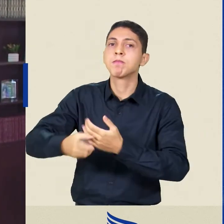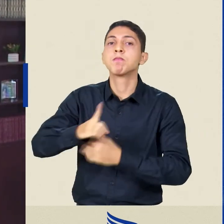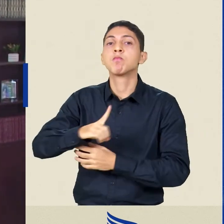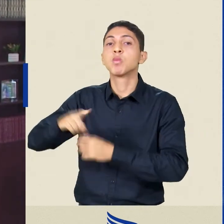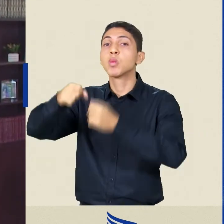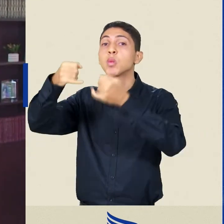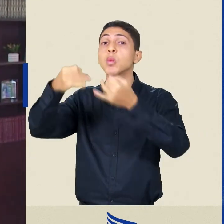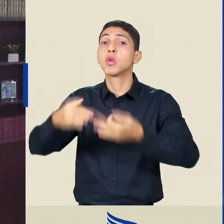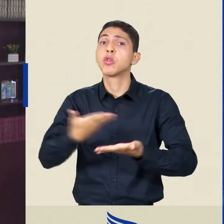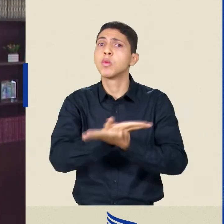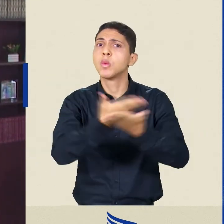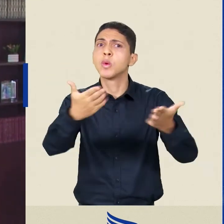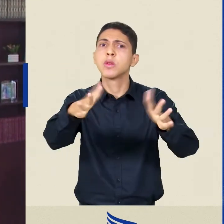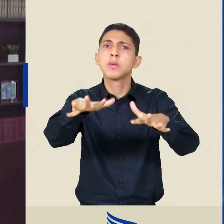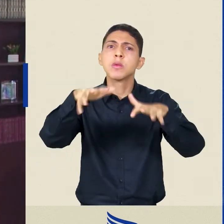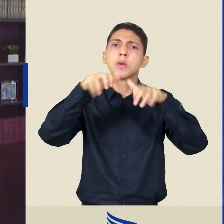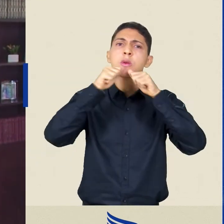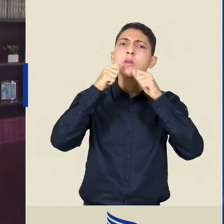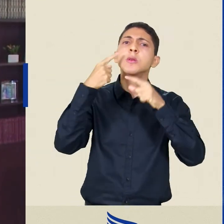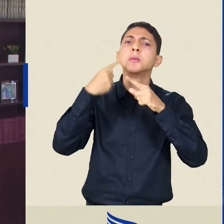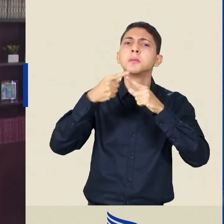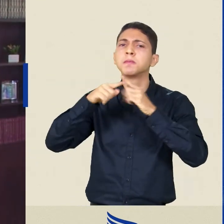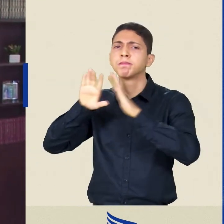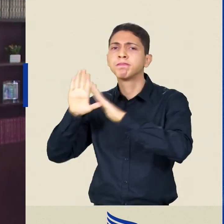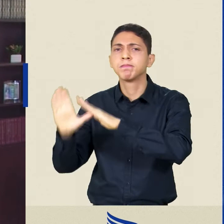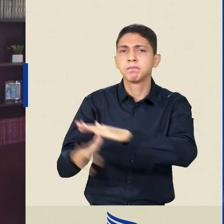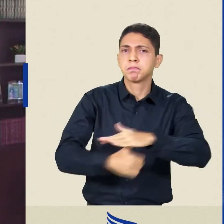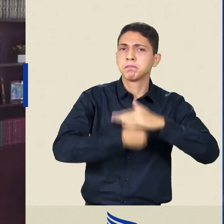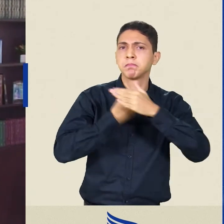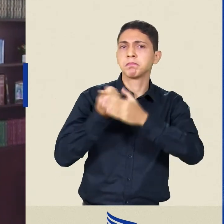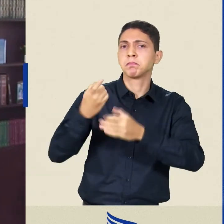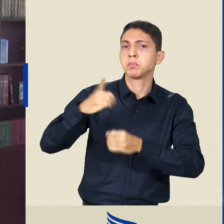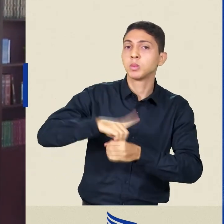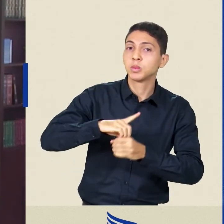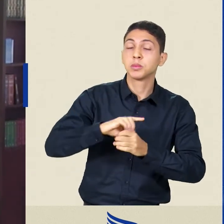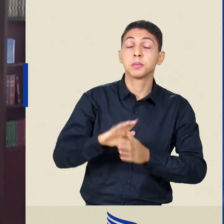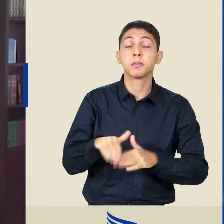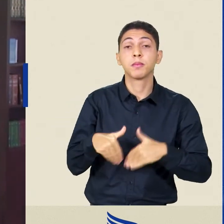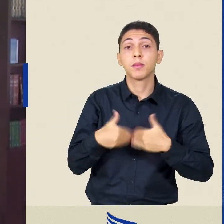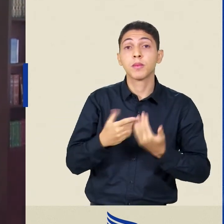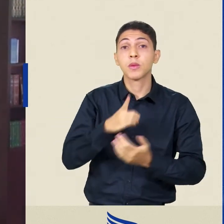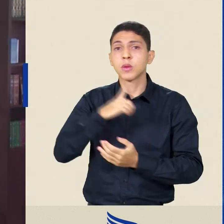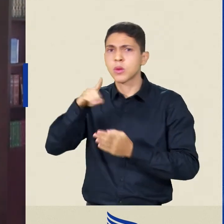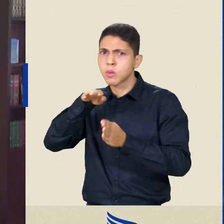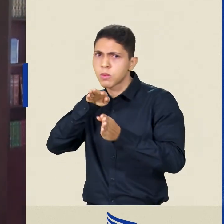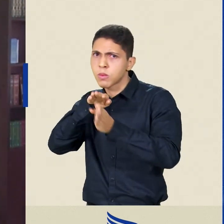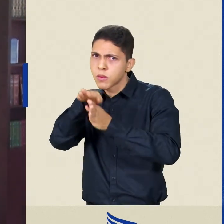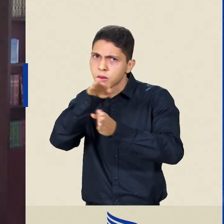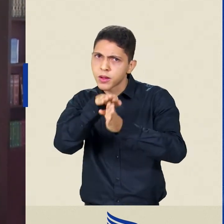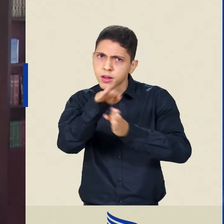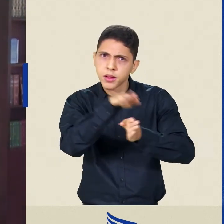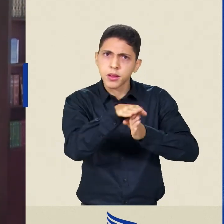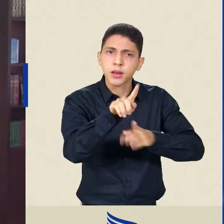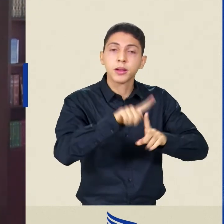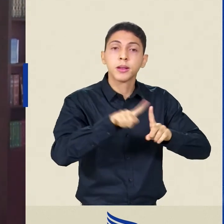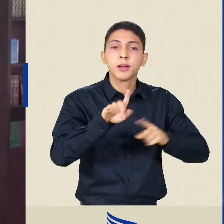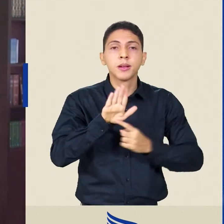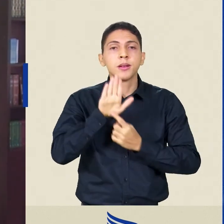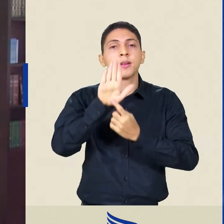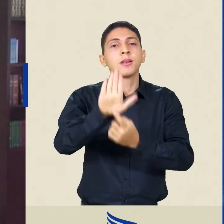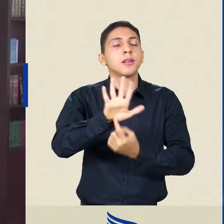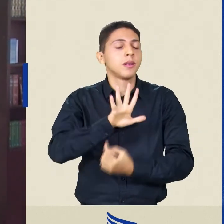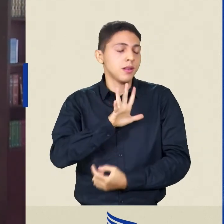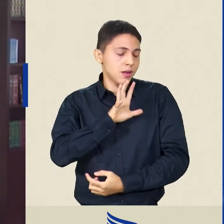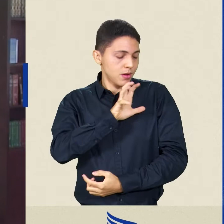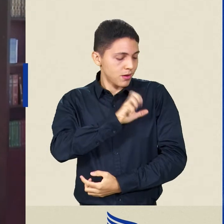mim me roubais. Entretanto, na medida em que repreendia o povo, Deus lhes revelava o seu amor e a